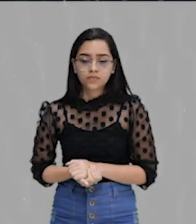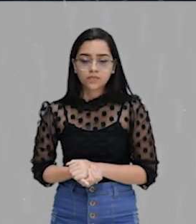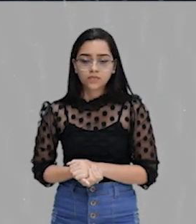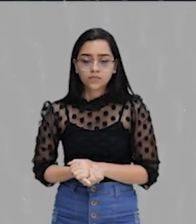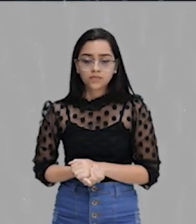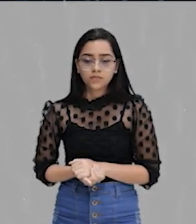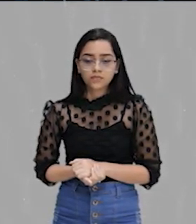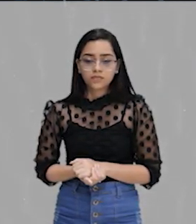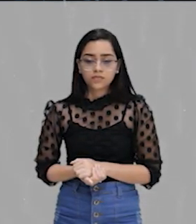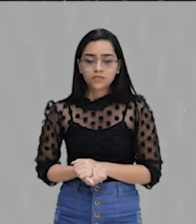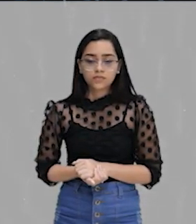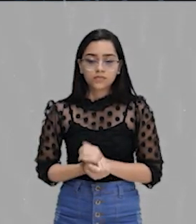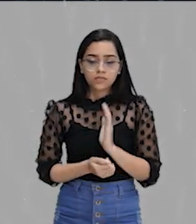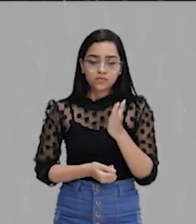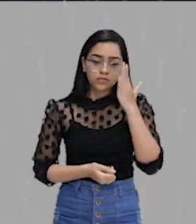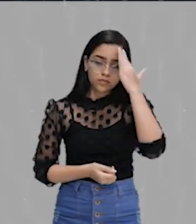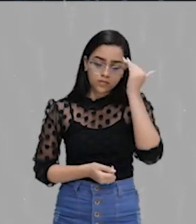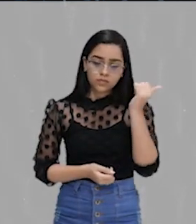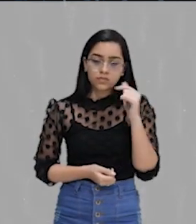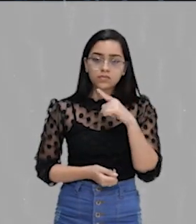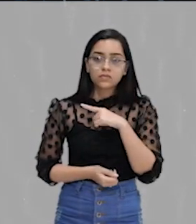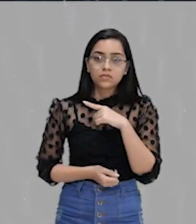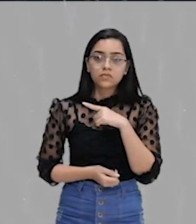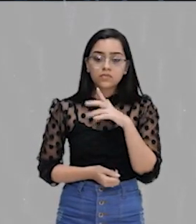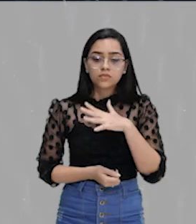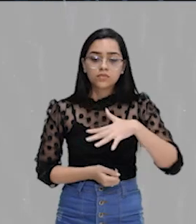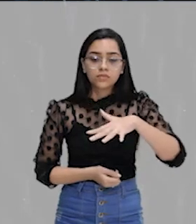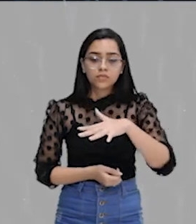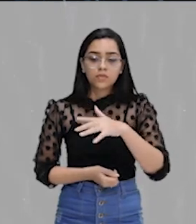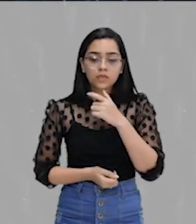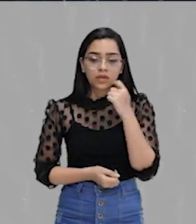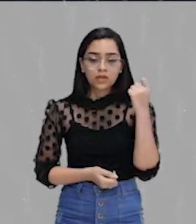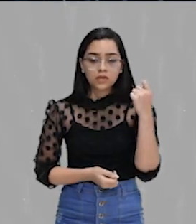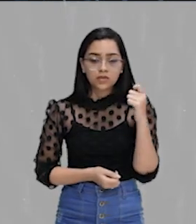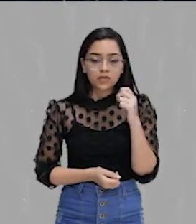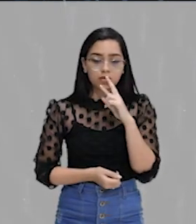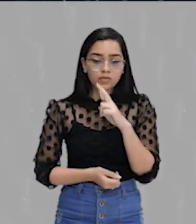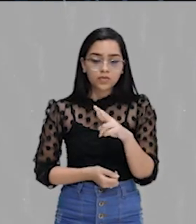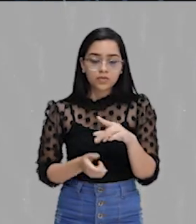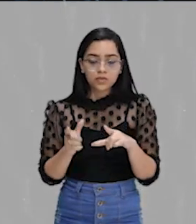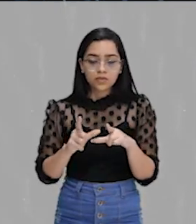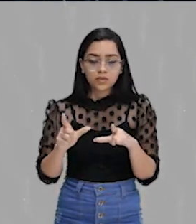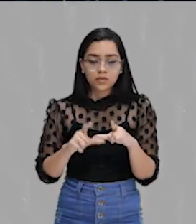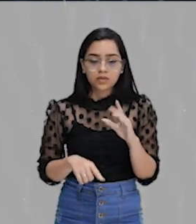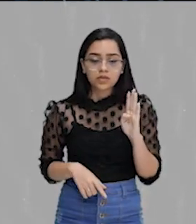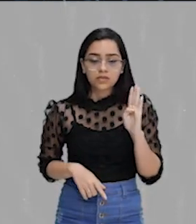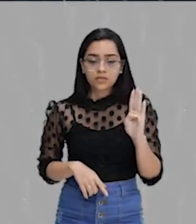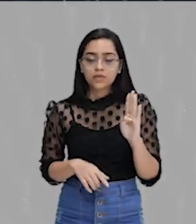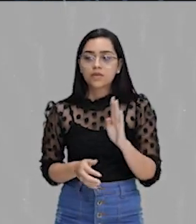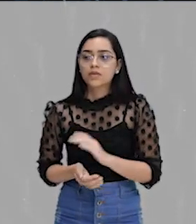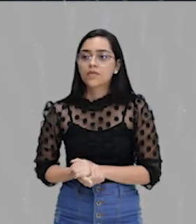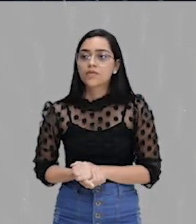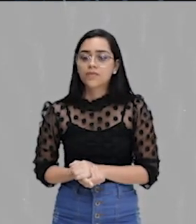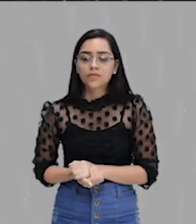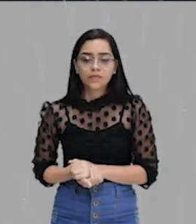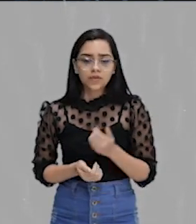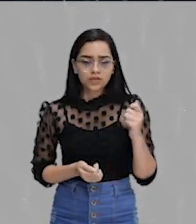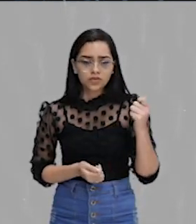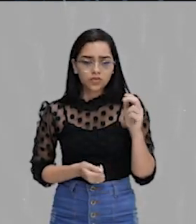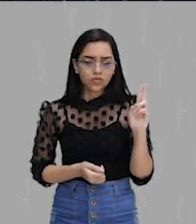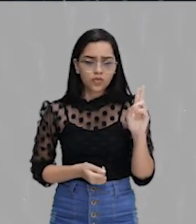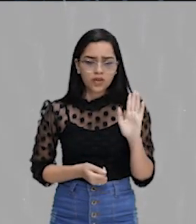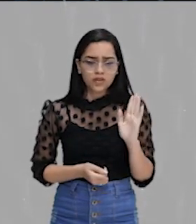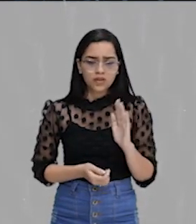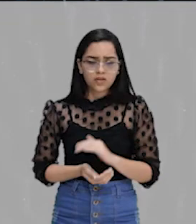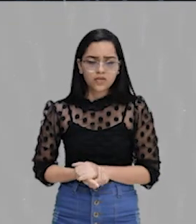América do Sul, né? Já que a ilha fica em território argentino. Ok? Então, a resposta é a letra B. A Argentina e Uruguai não, Argentina